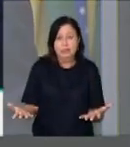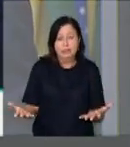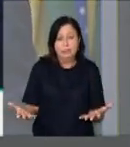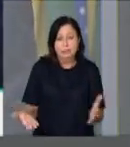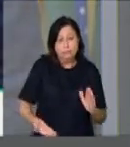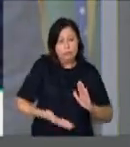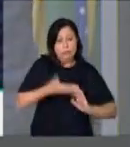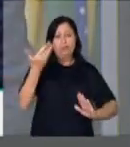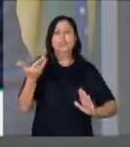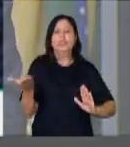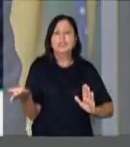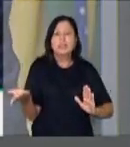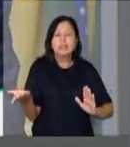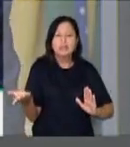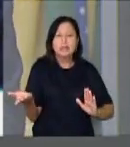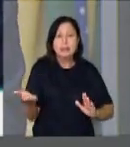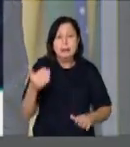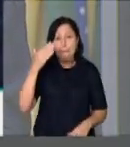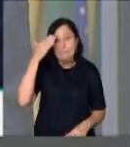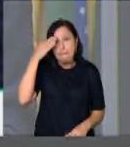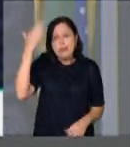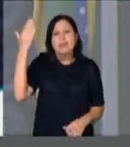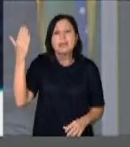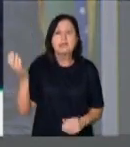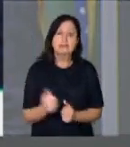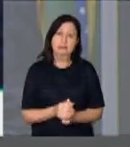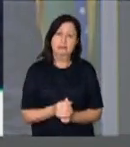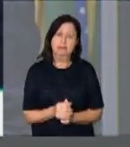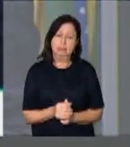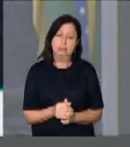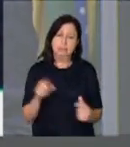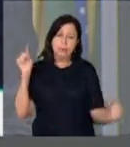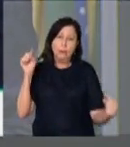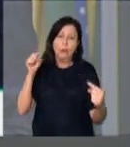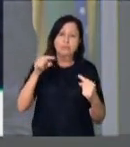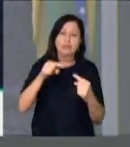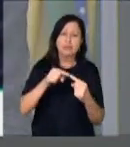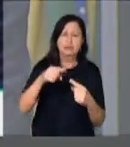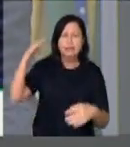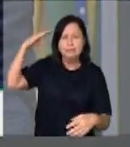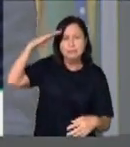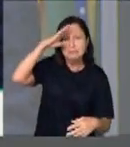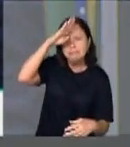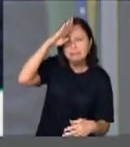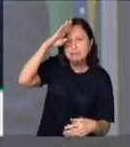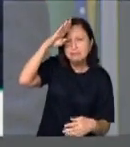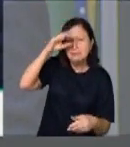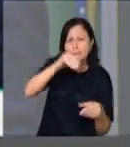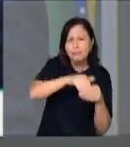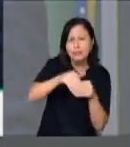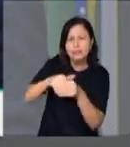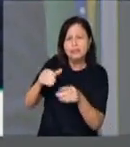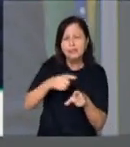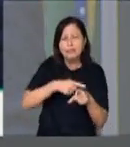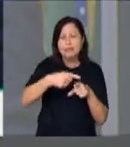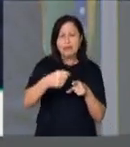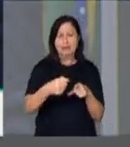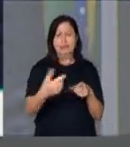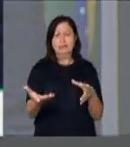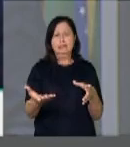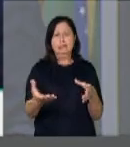a bandeira principal do presidente leito foi segurança pública